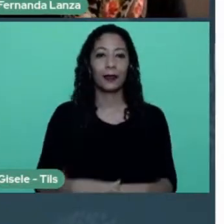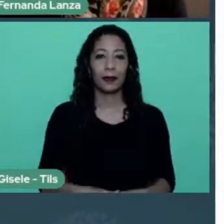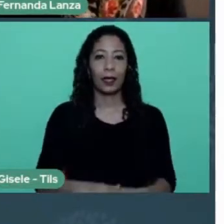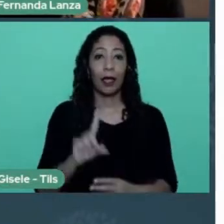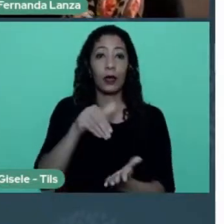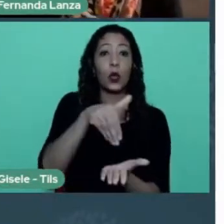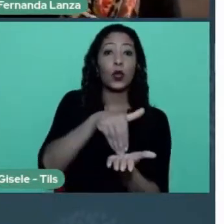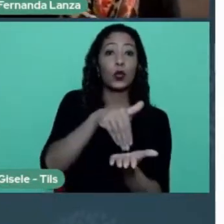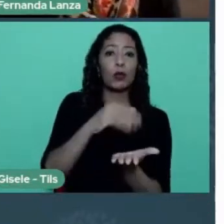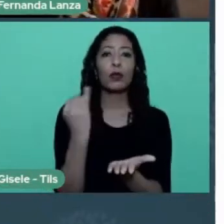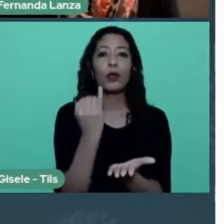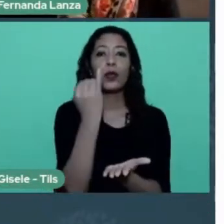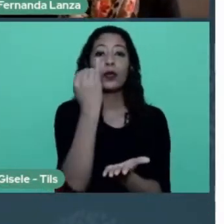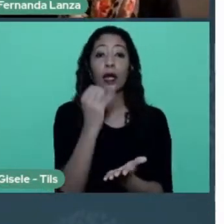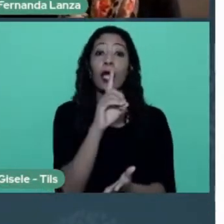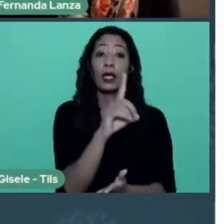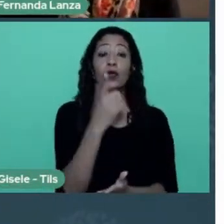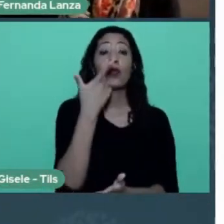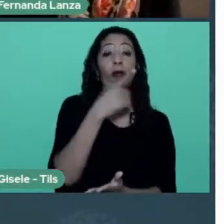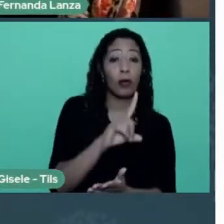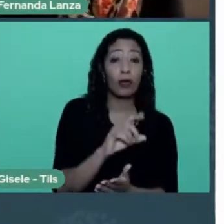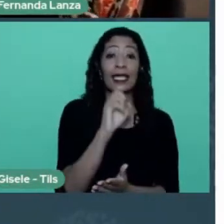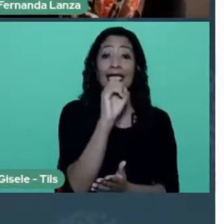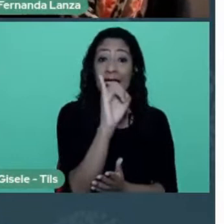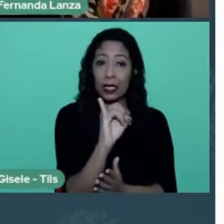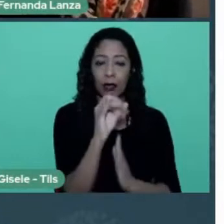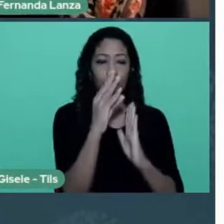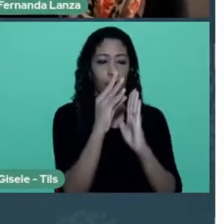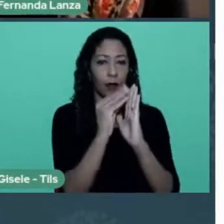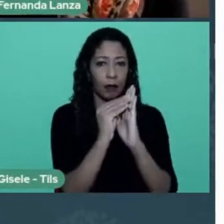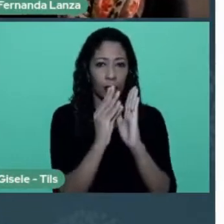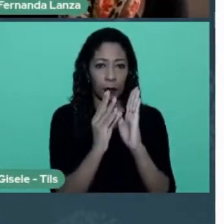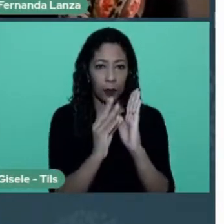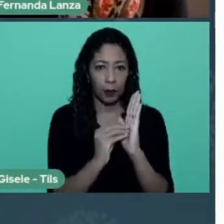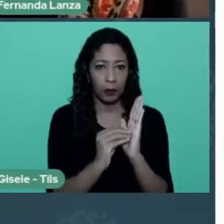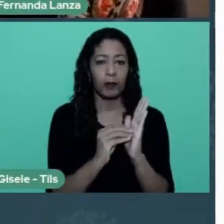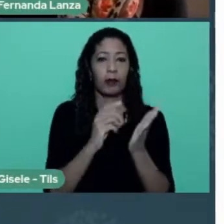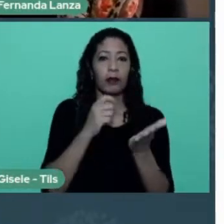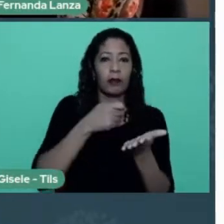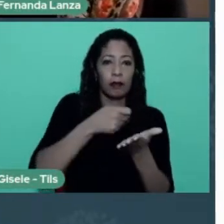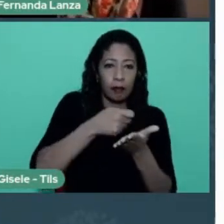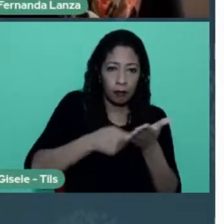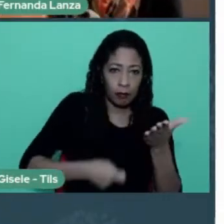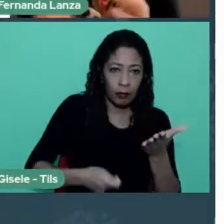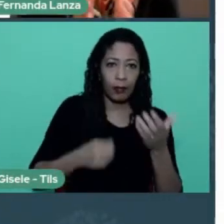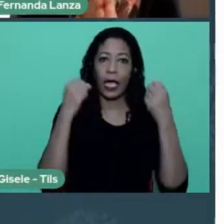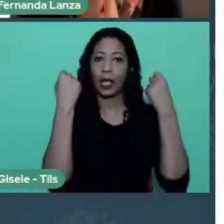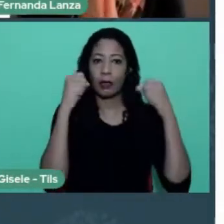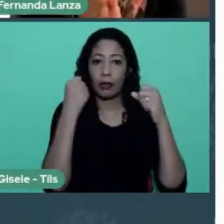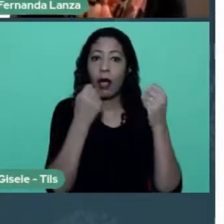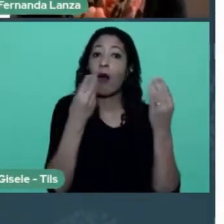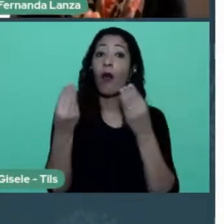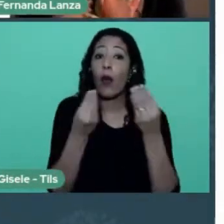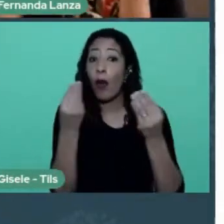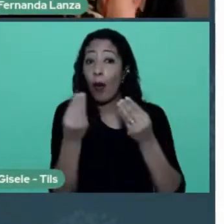tudo acontece desde que a prescrição desse exercício seja adequada e que esse exercício seja supervisionado. Nós estamos